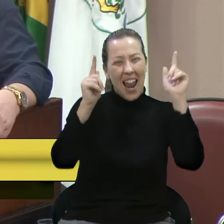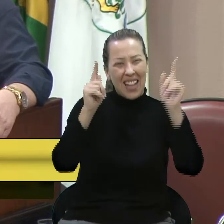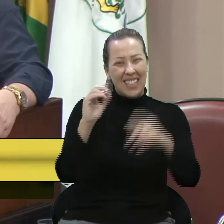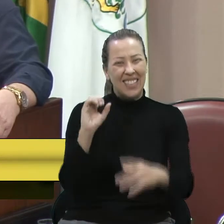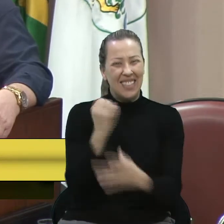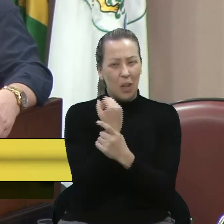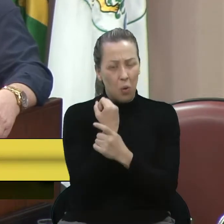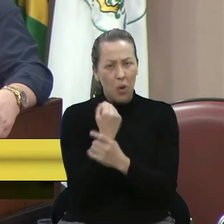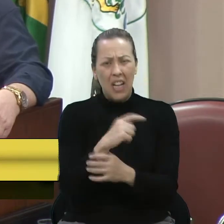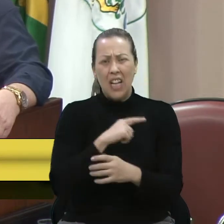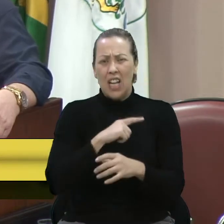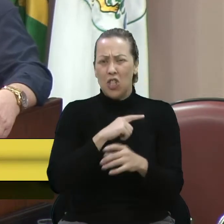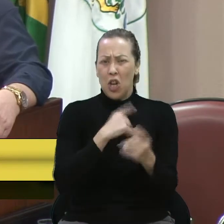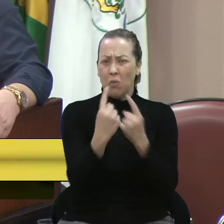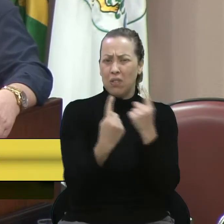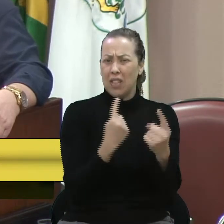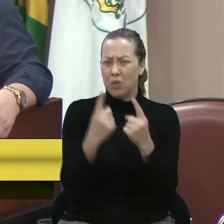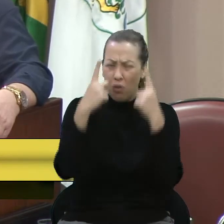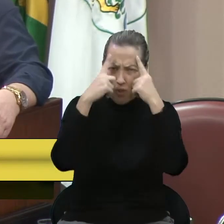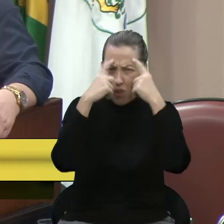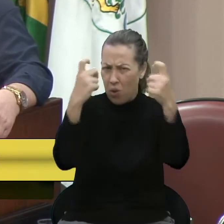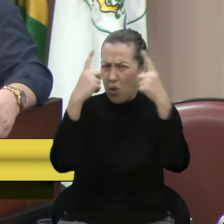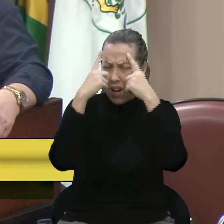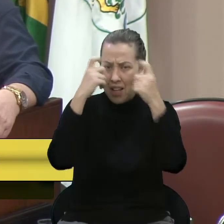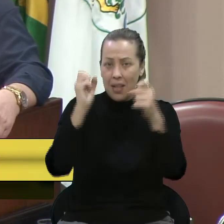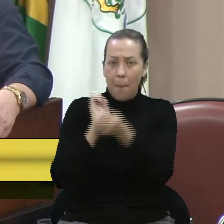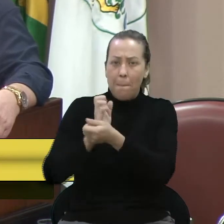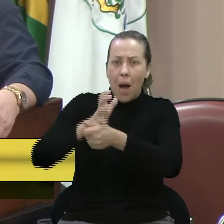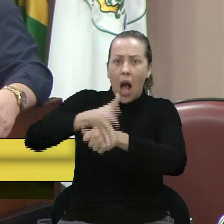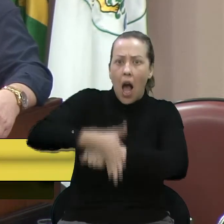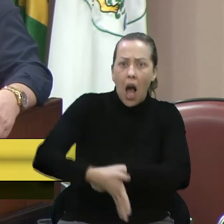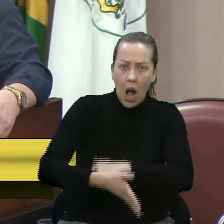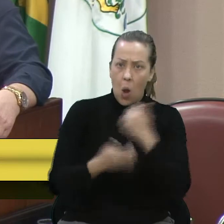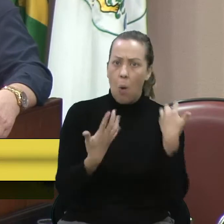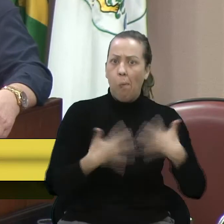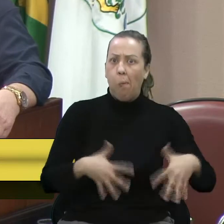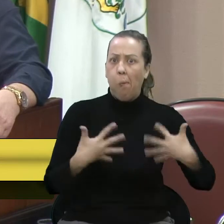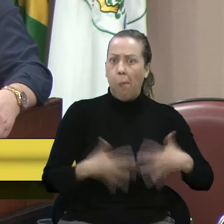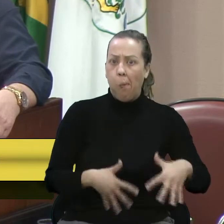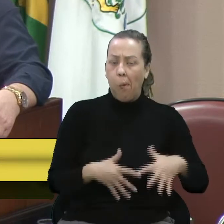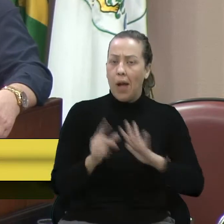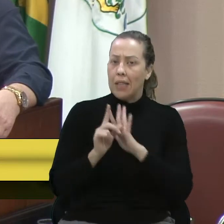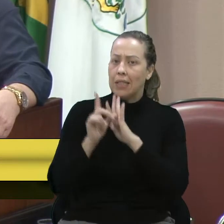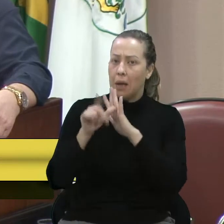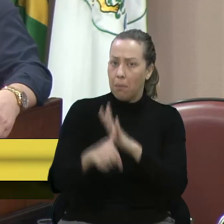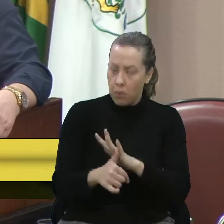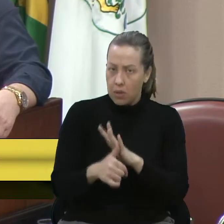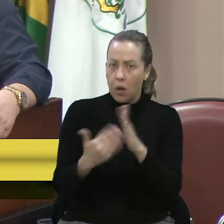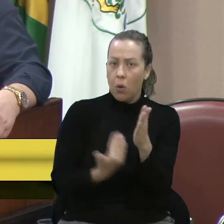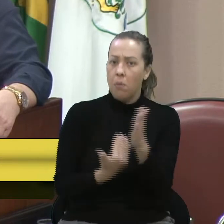nós tínhamos um trânsito muito violento, principalmente nas madrugadas. E posterior a isso, a gente começou a ter um